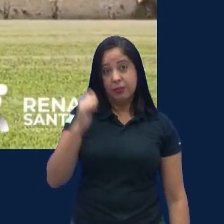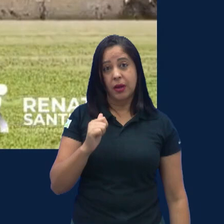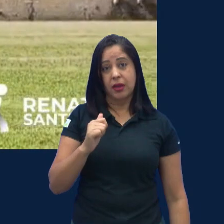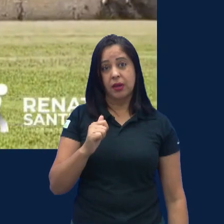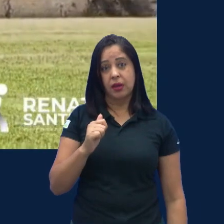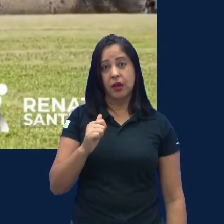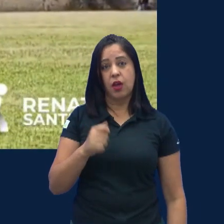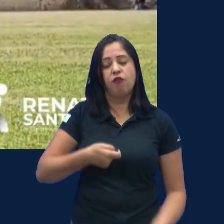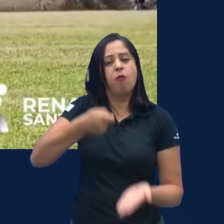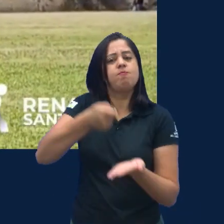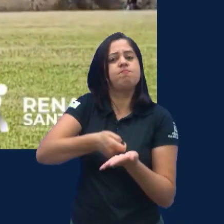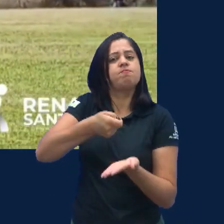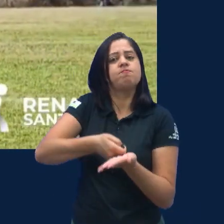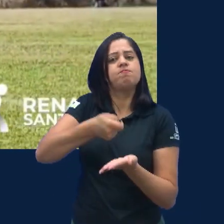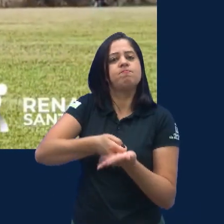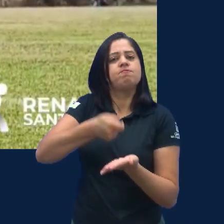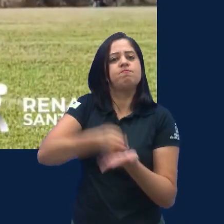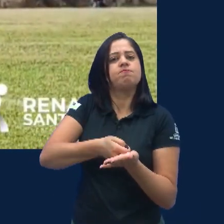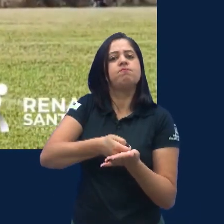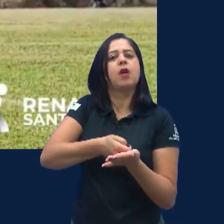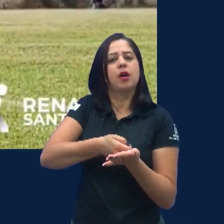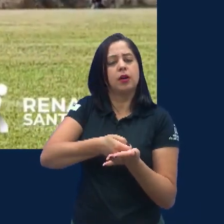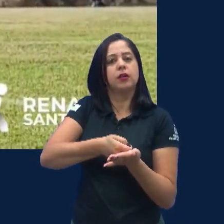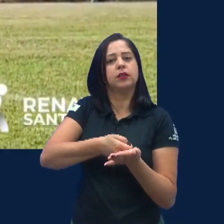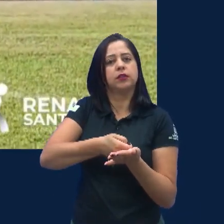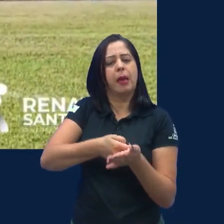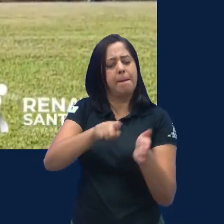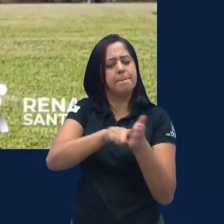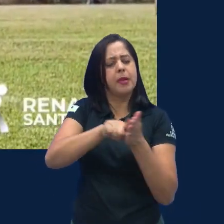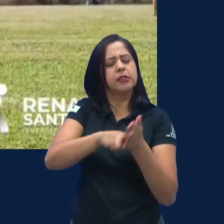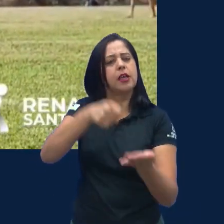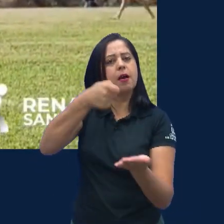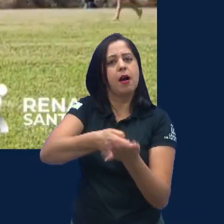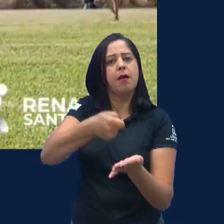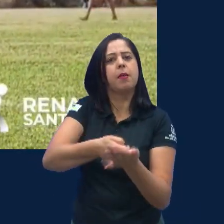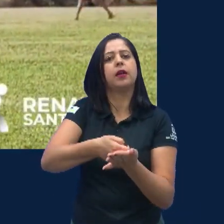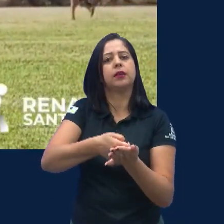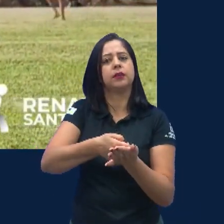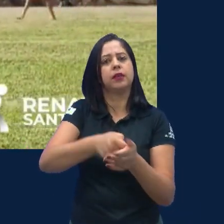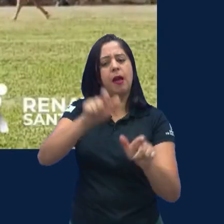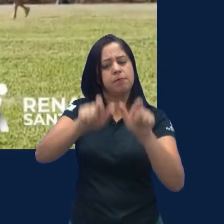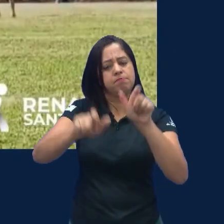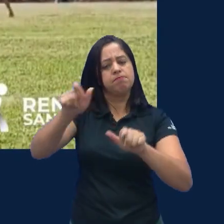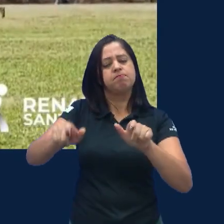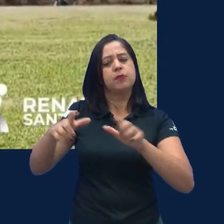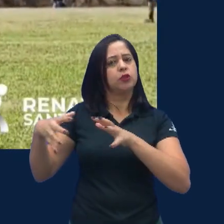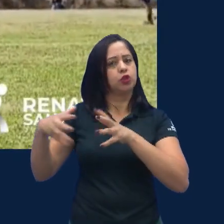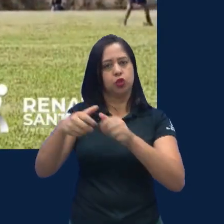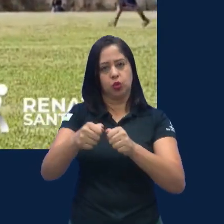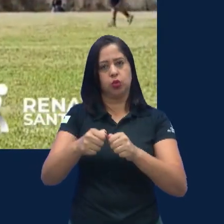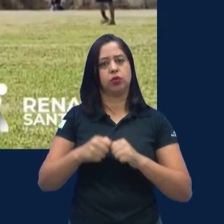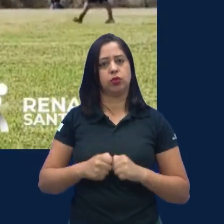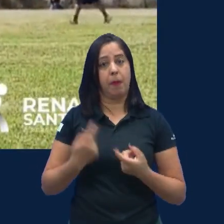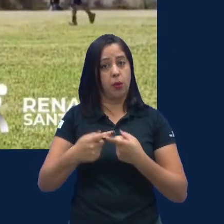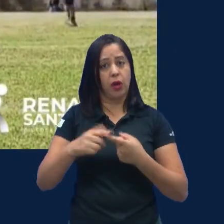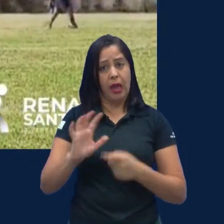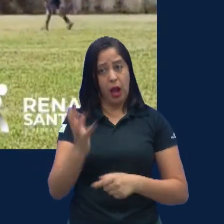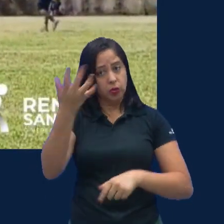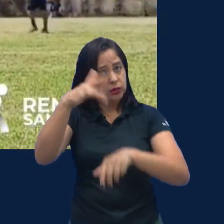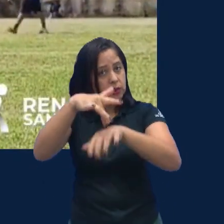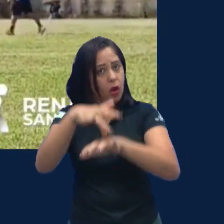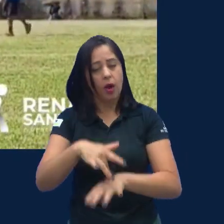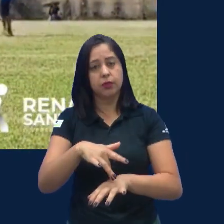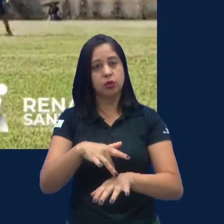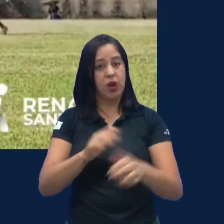exigir rigor total na apuração e na punição de todos os envolvidos nesse absurdo que aconteceu hoje.